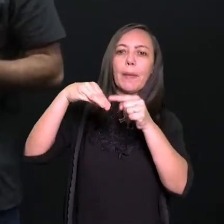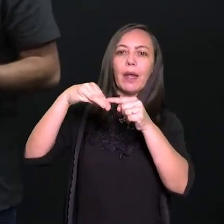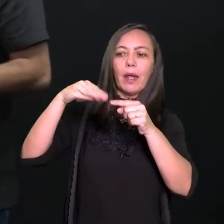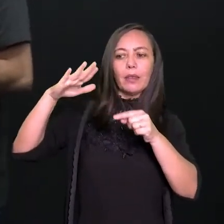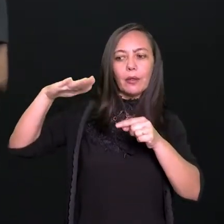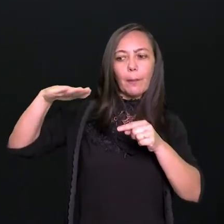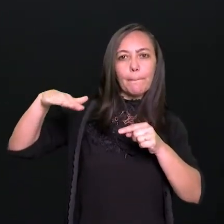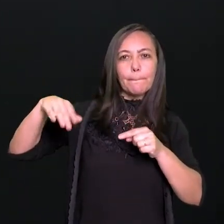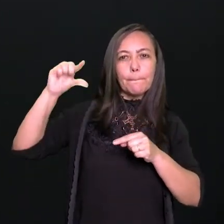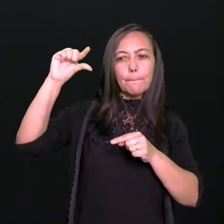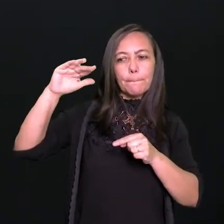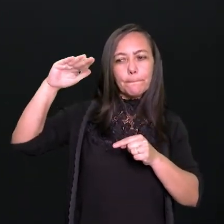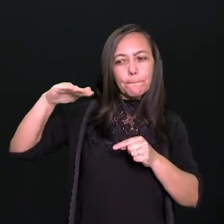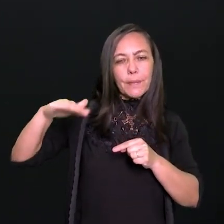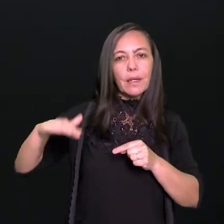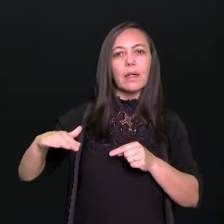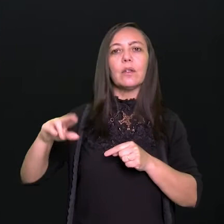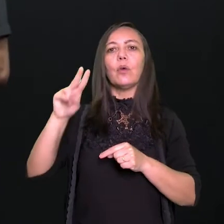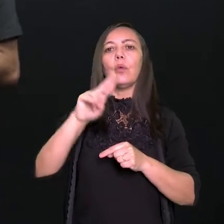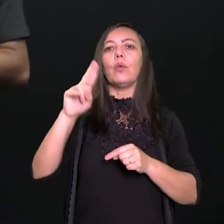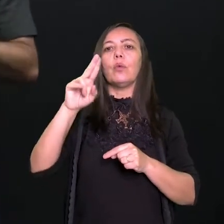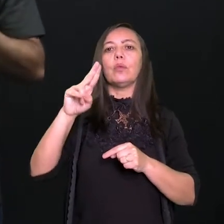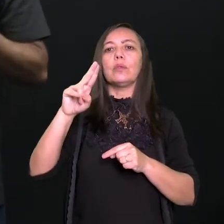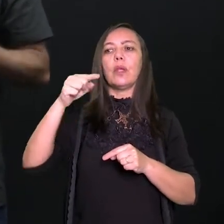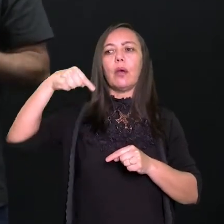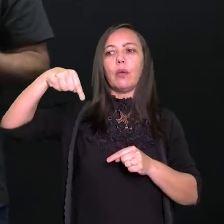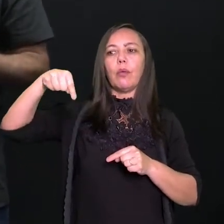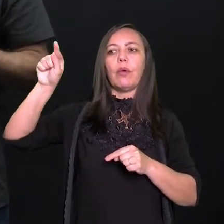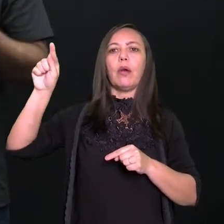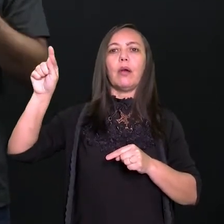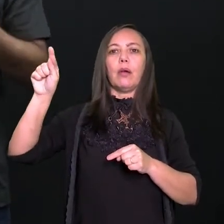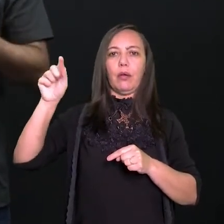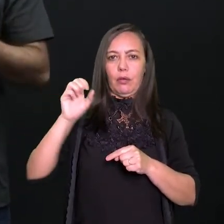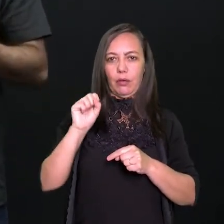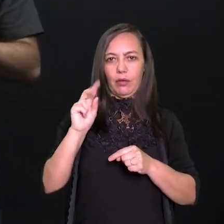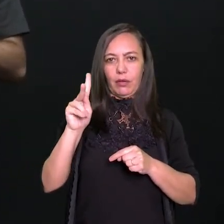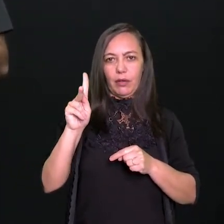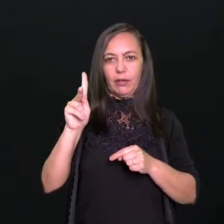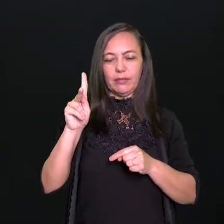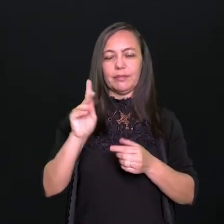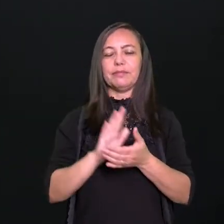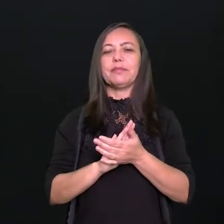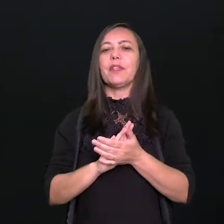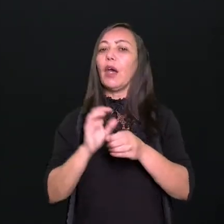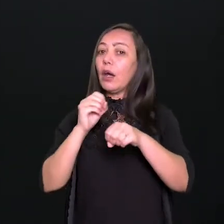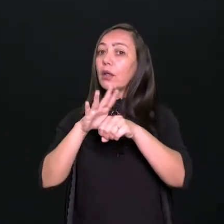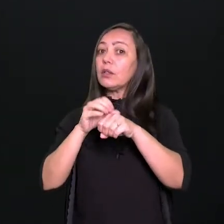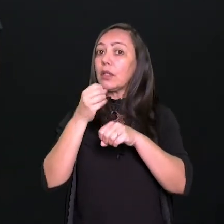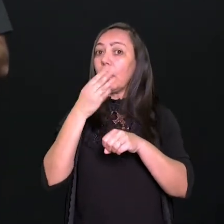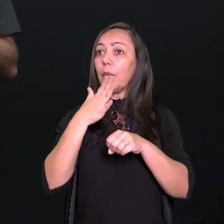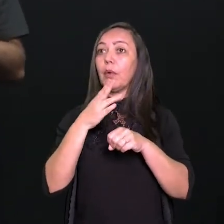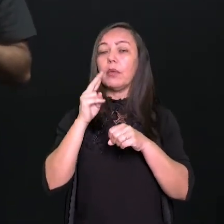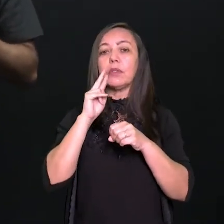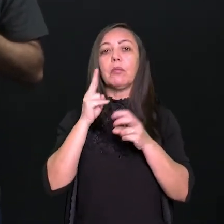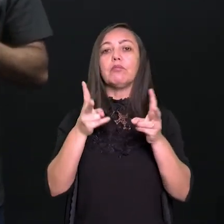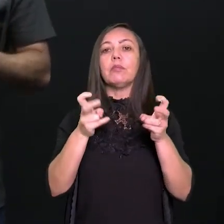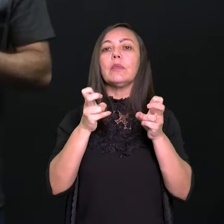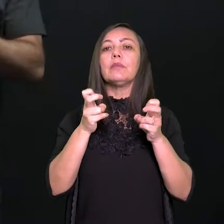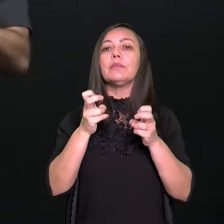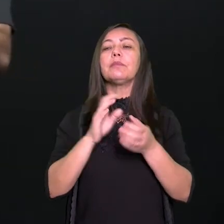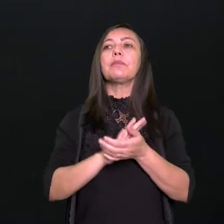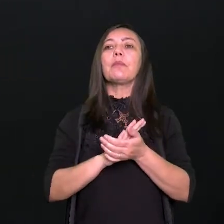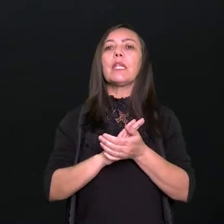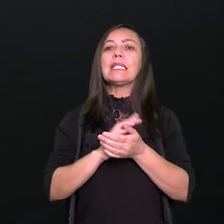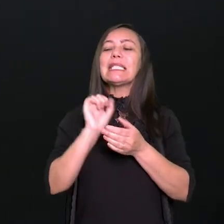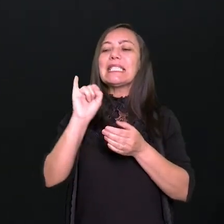sua composição eles possuem o acento agudo. Legal? Então é uma dica bem bacana para que você verifique